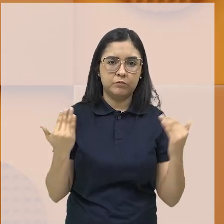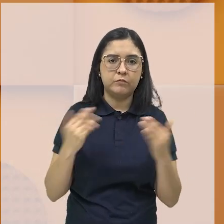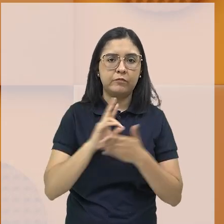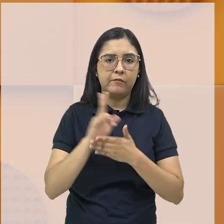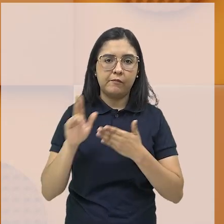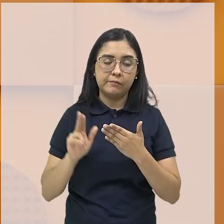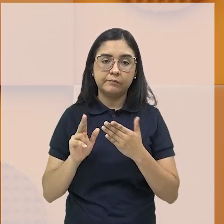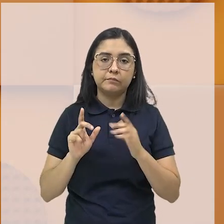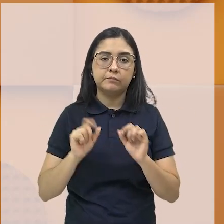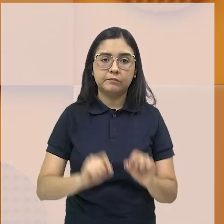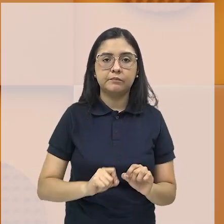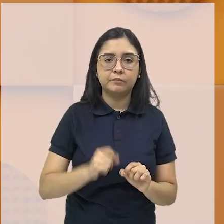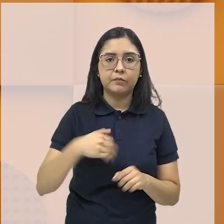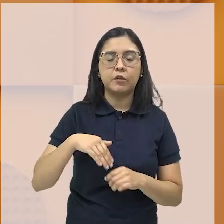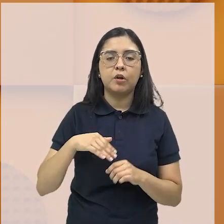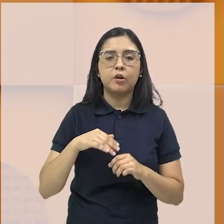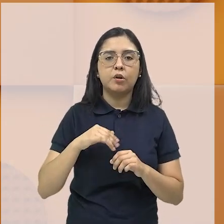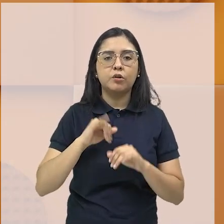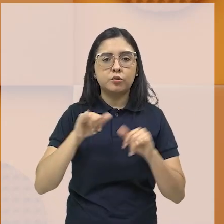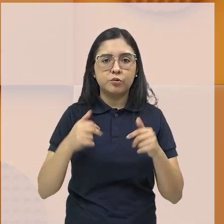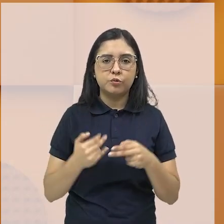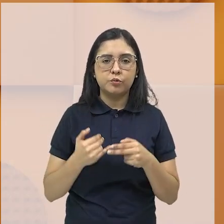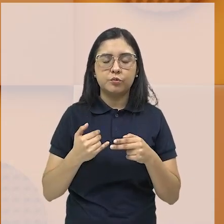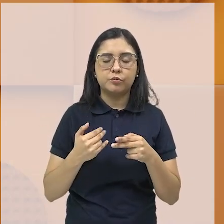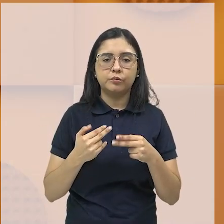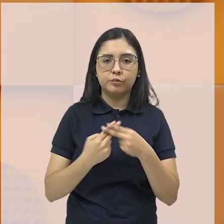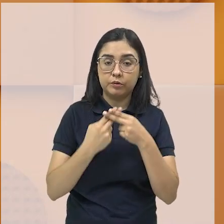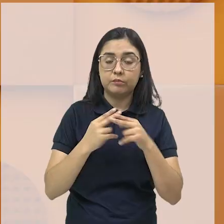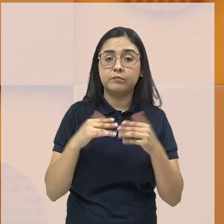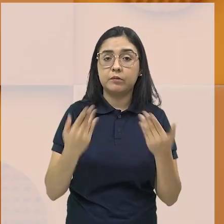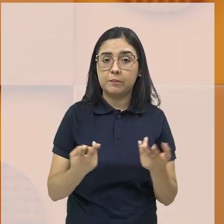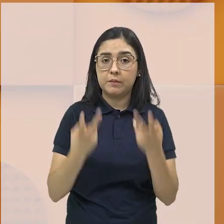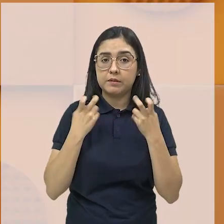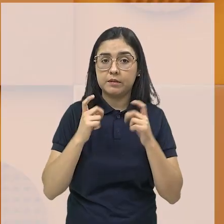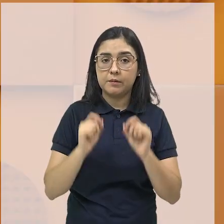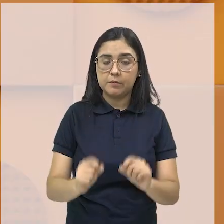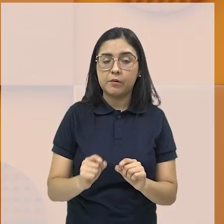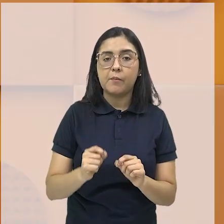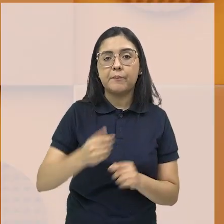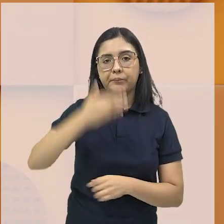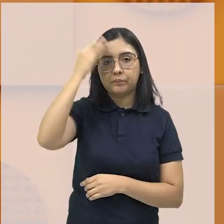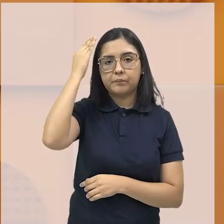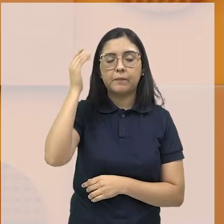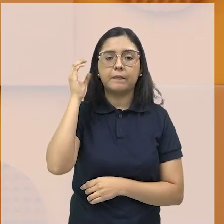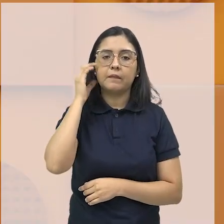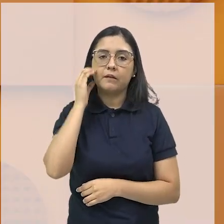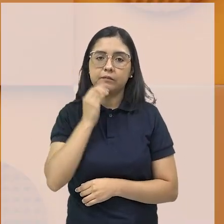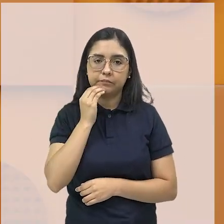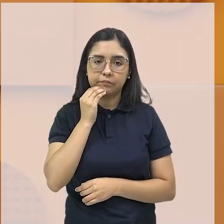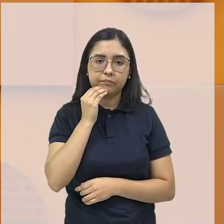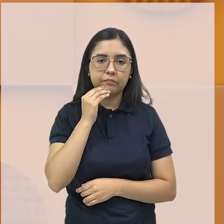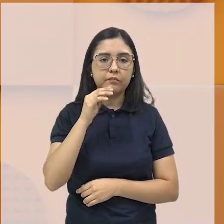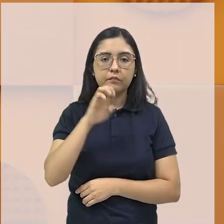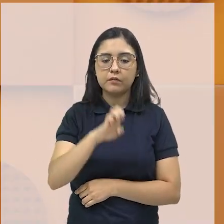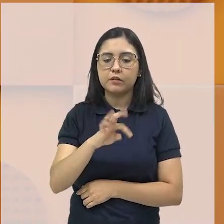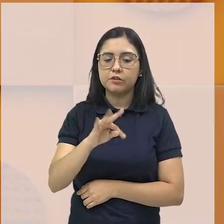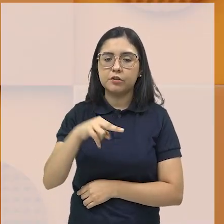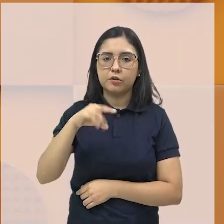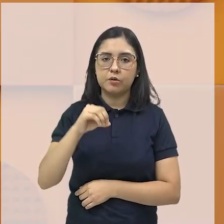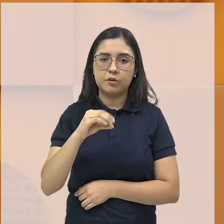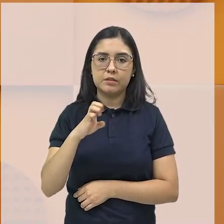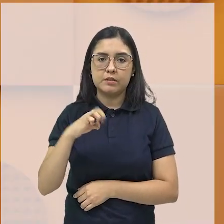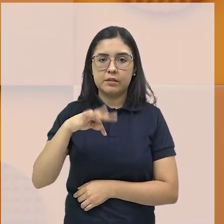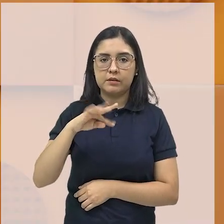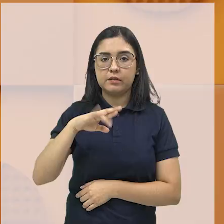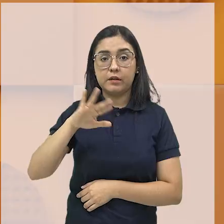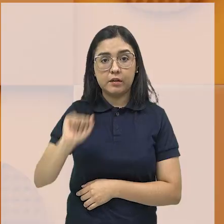exemplo. Então percebam como o darwinismo social ele vai ser utilizado como uma forma etnocêntrica. O que